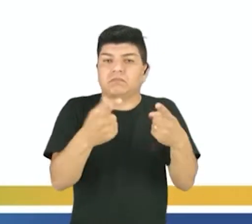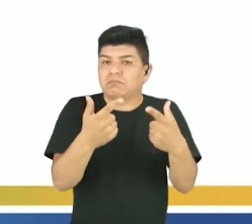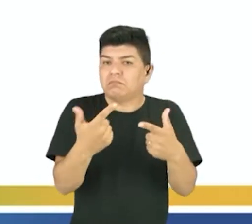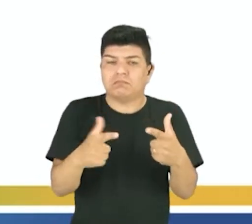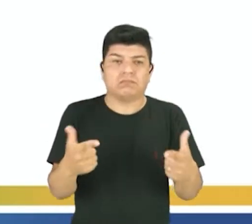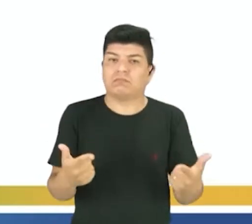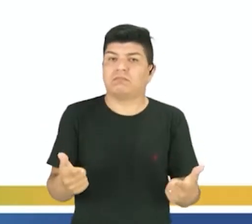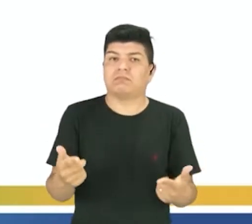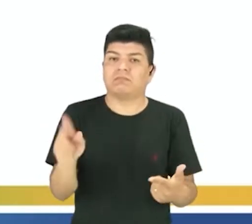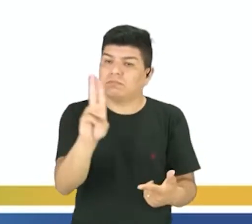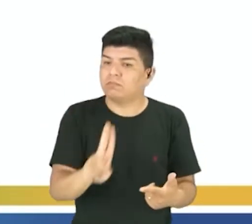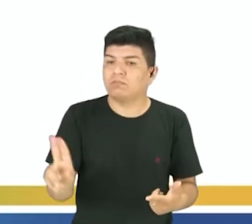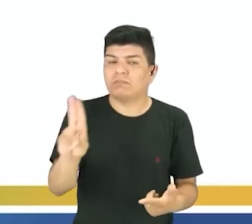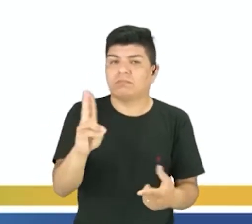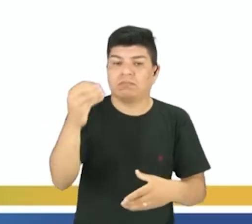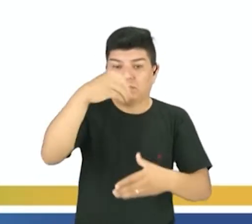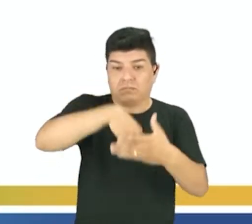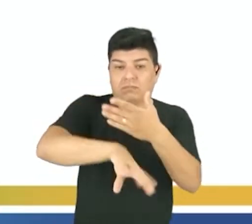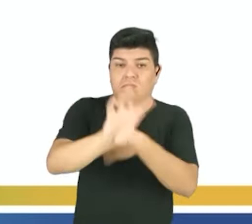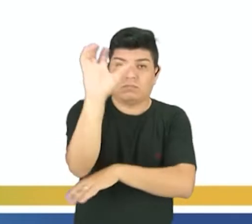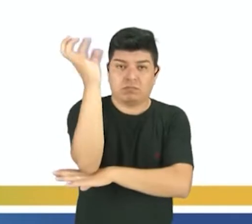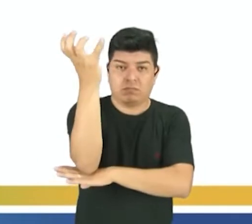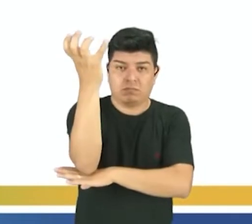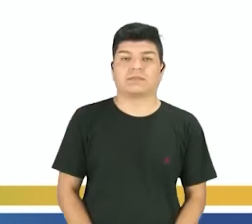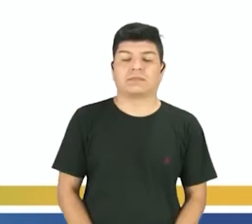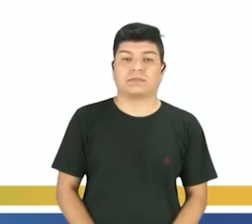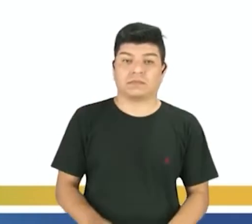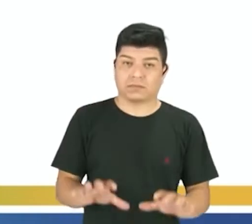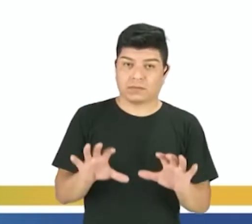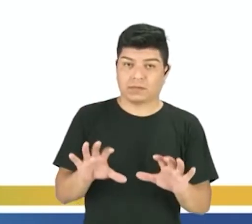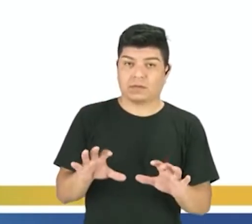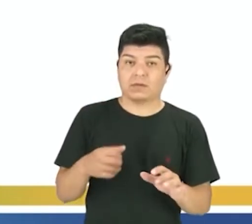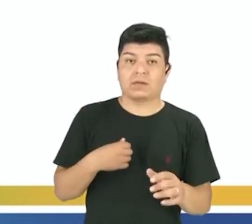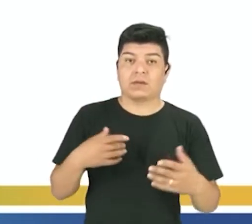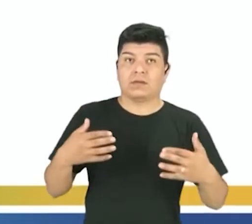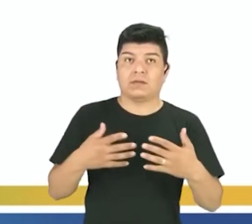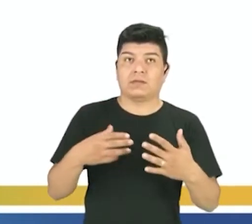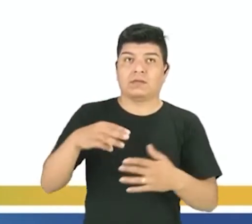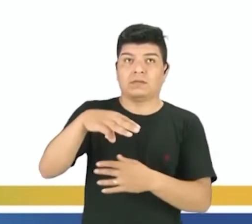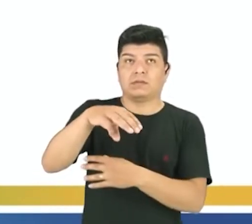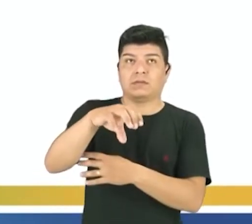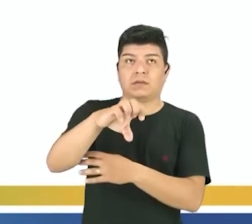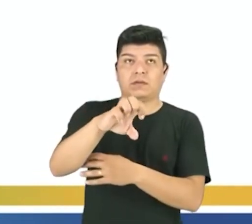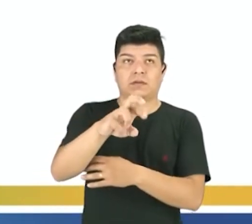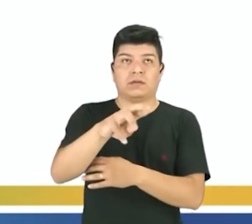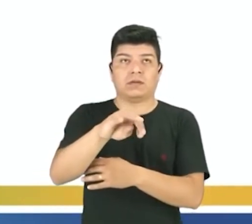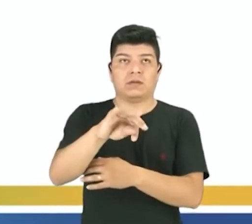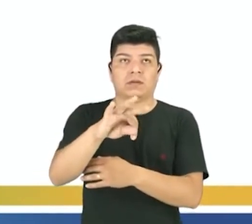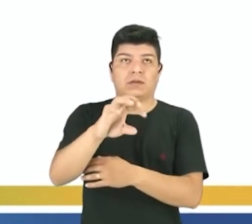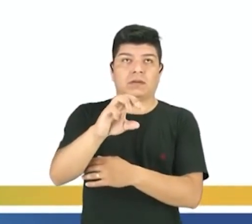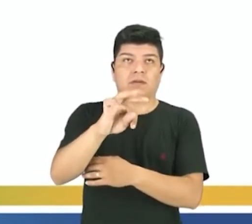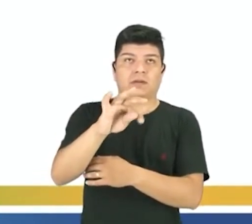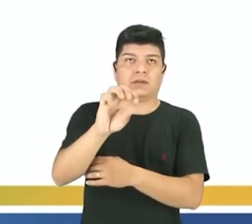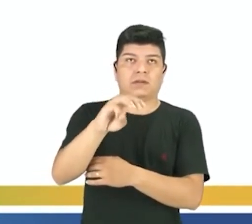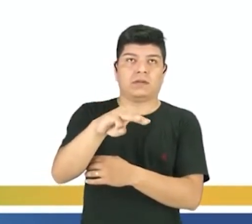nenhuma, né, dentro da planta. Ou seja, esses tecidos meristemáticos, como eu falei para vocês, eles